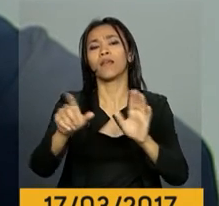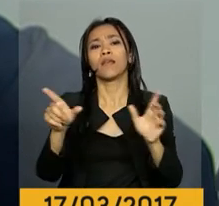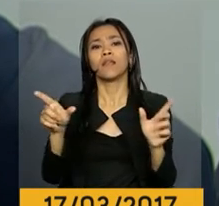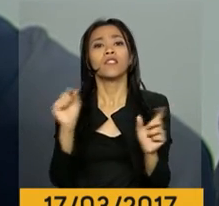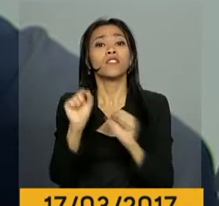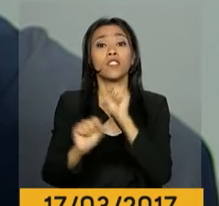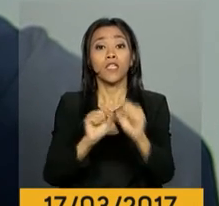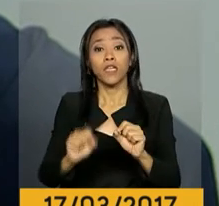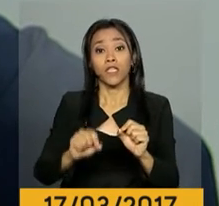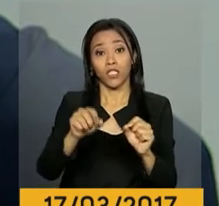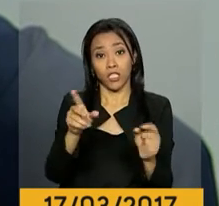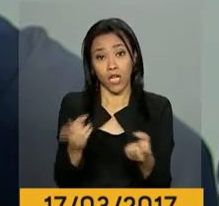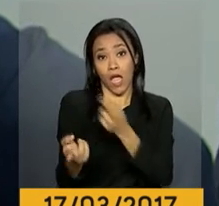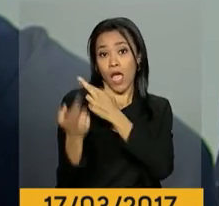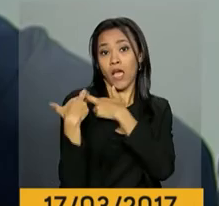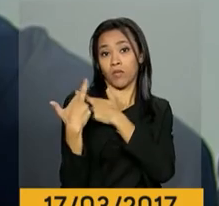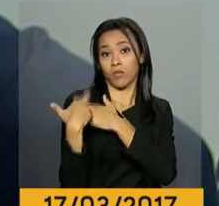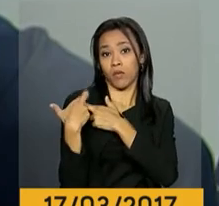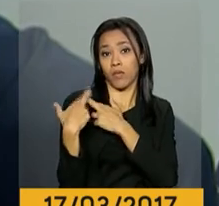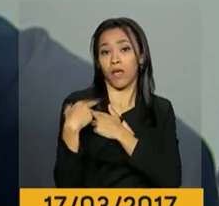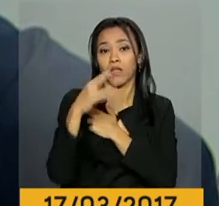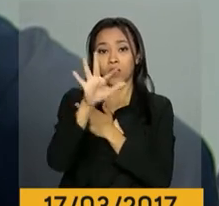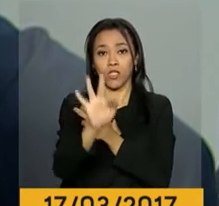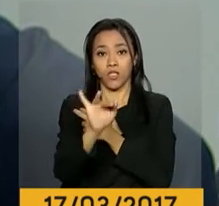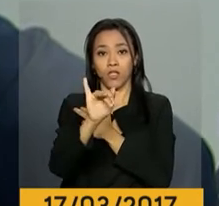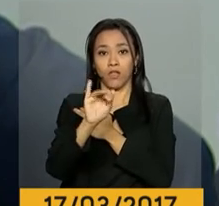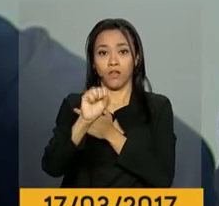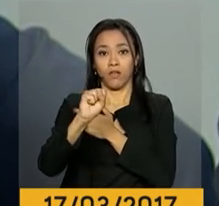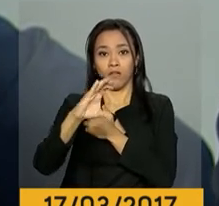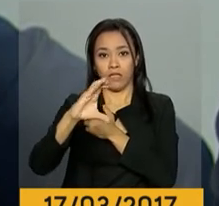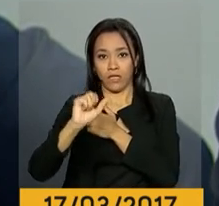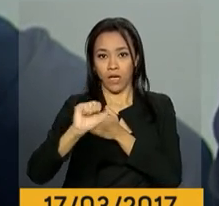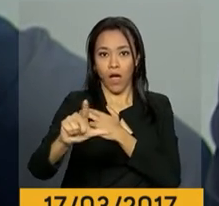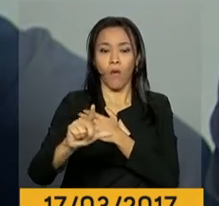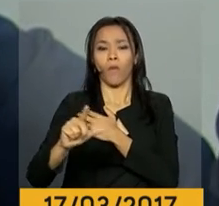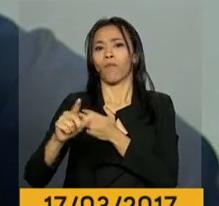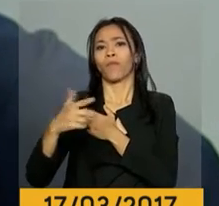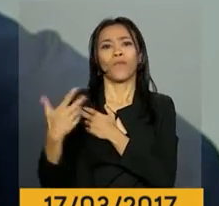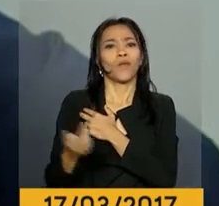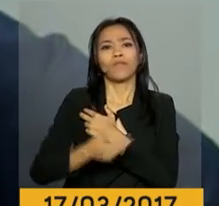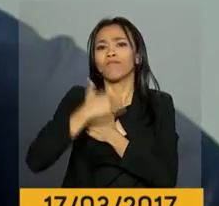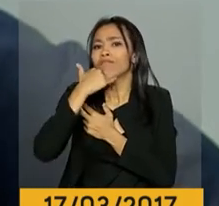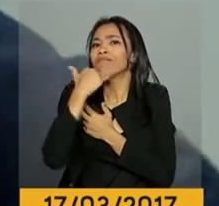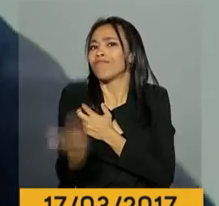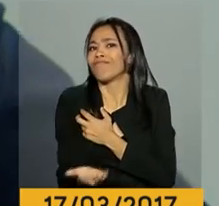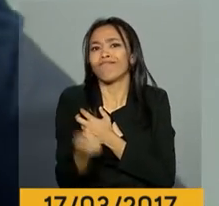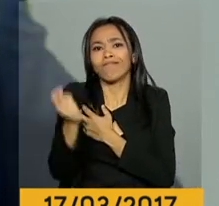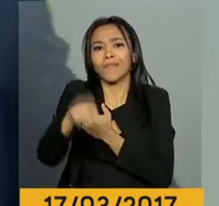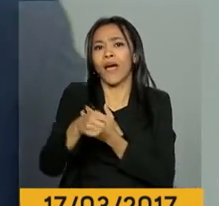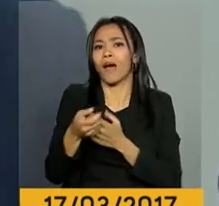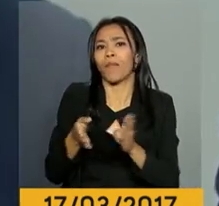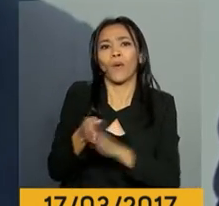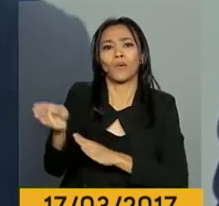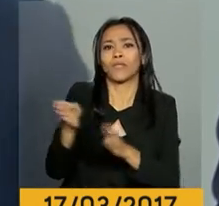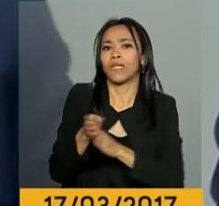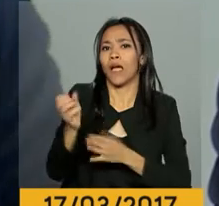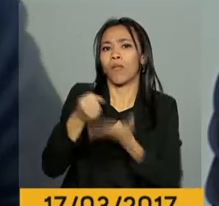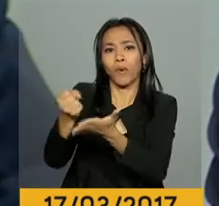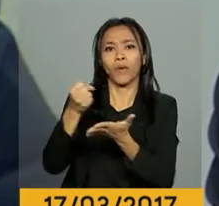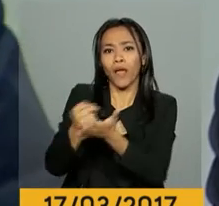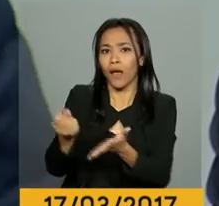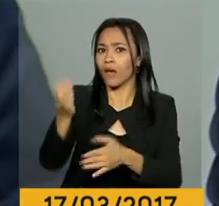porque não podemos, digamos, auxiliar agora o Estado do Rio de Janeiro com empréstimos, etc., etc.,